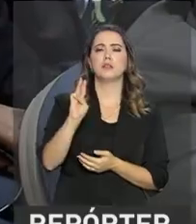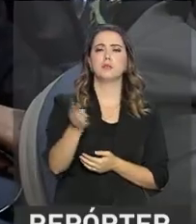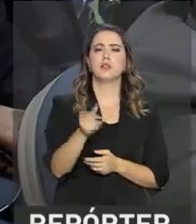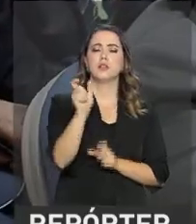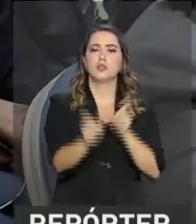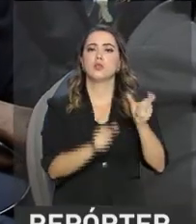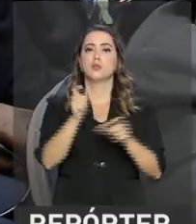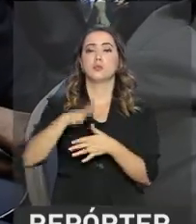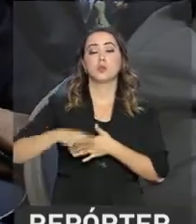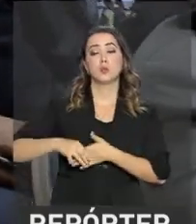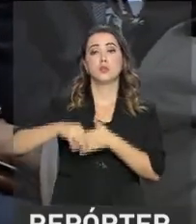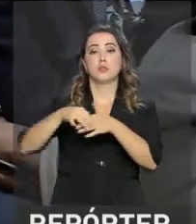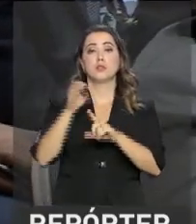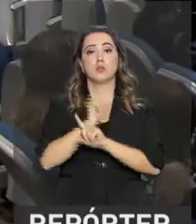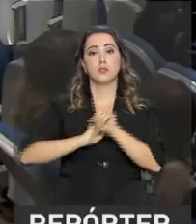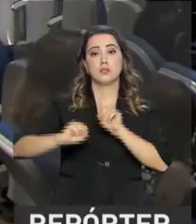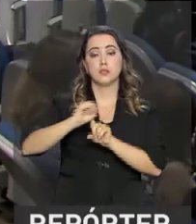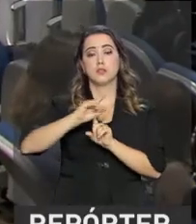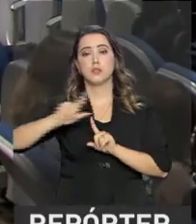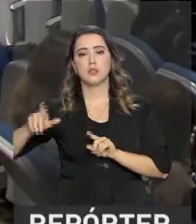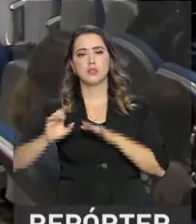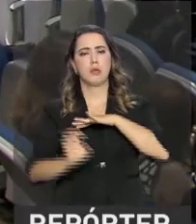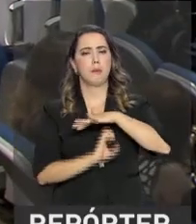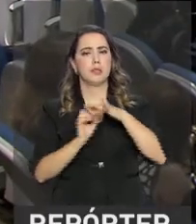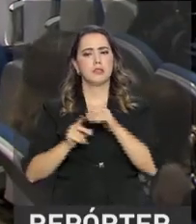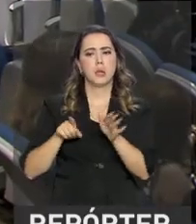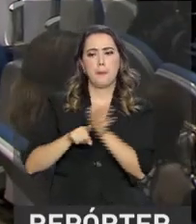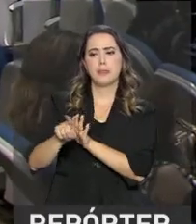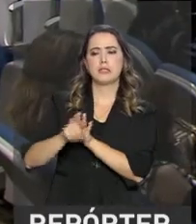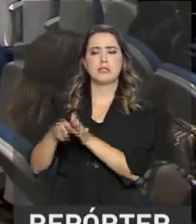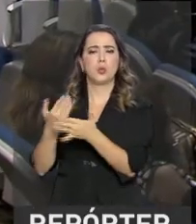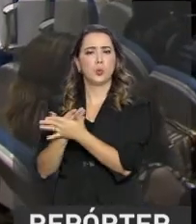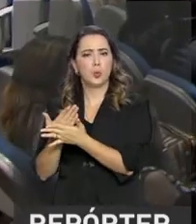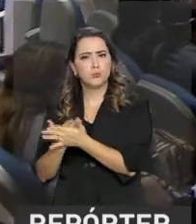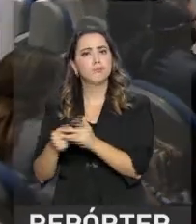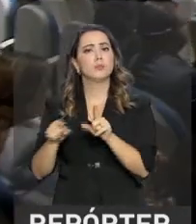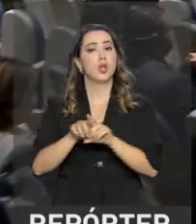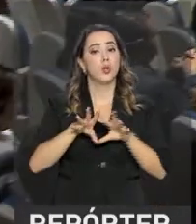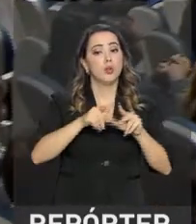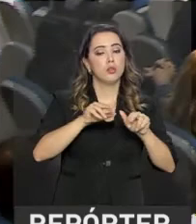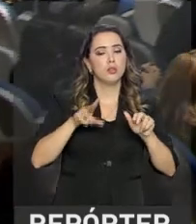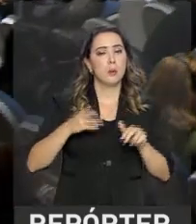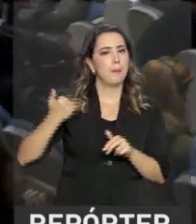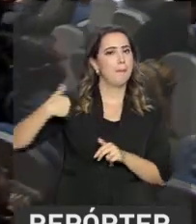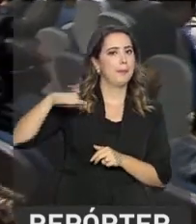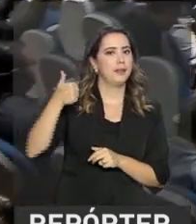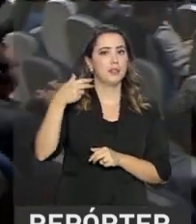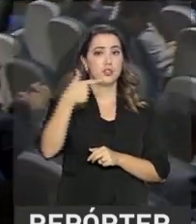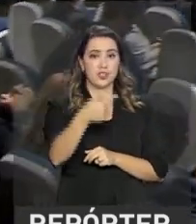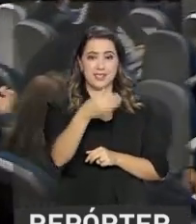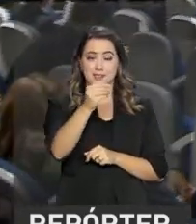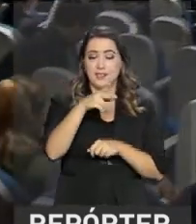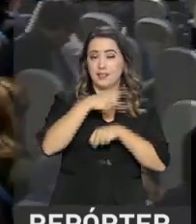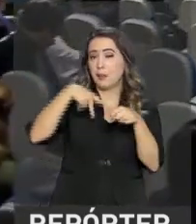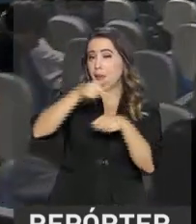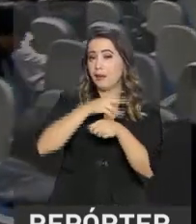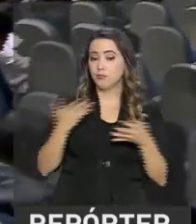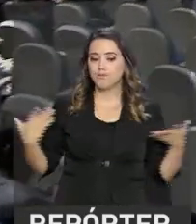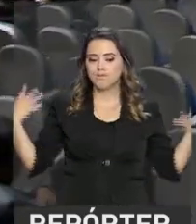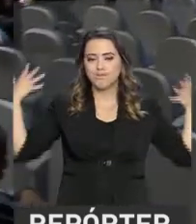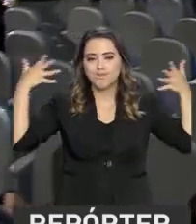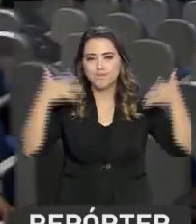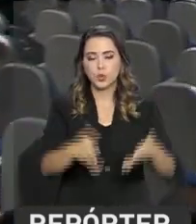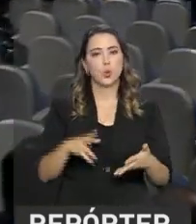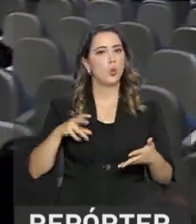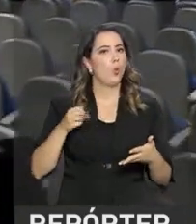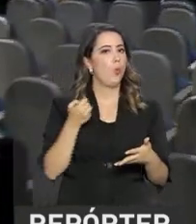autoridade sociedade civil empresários pesquisadores e especialistas de cerca de 170 países participam de